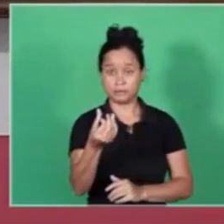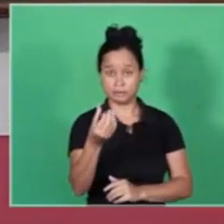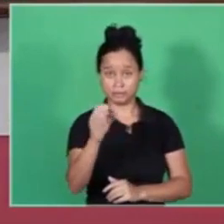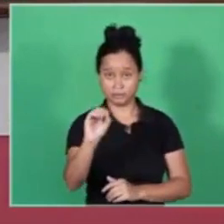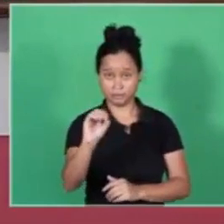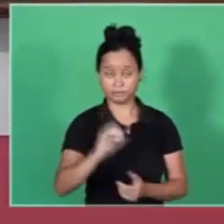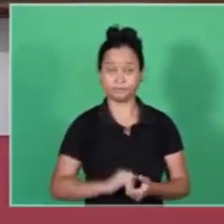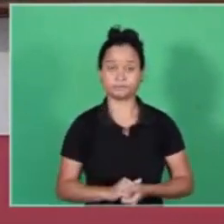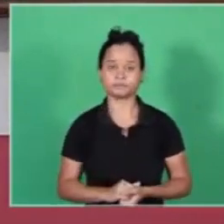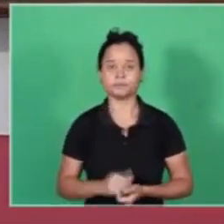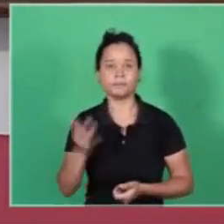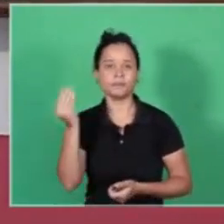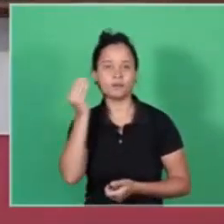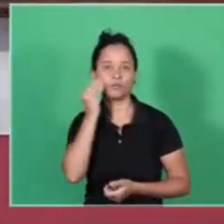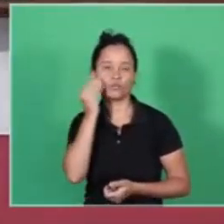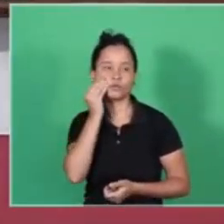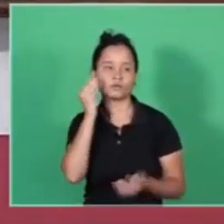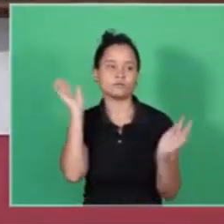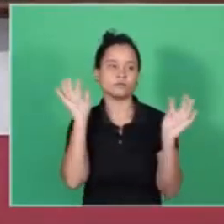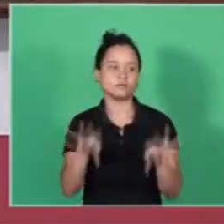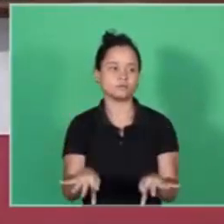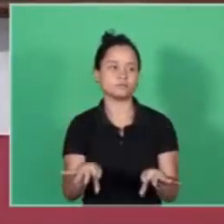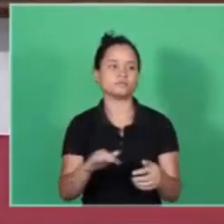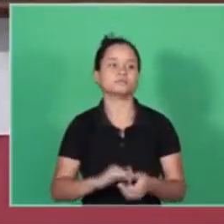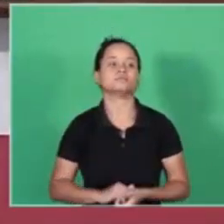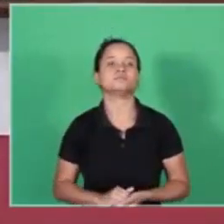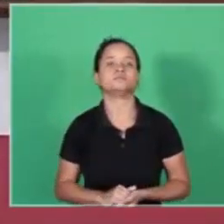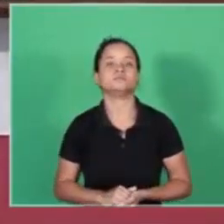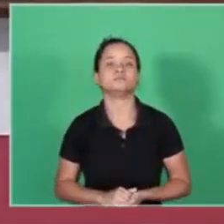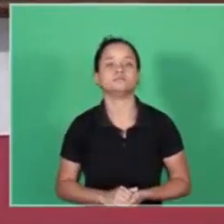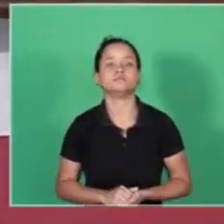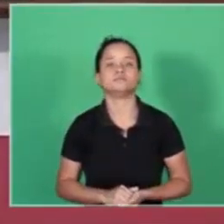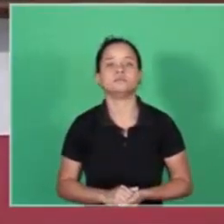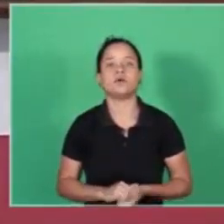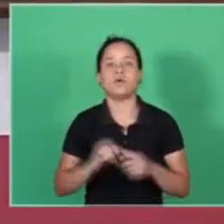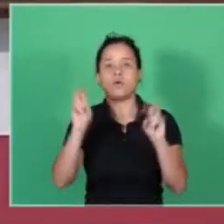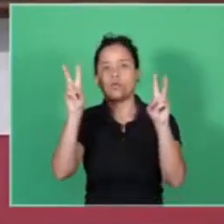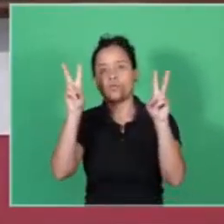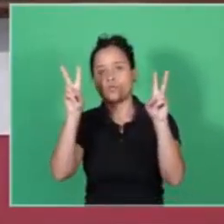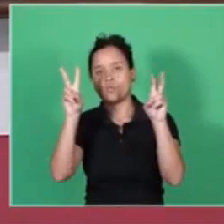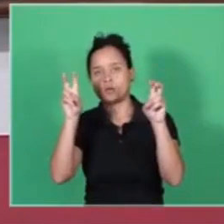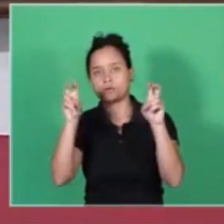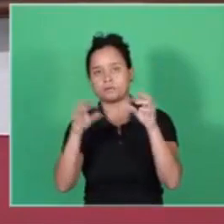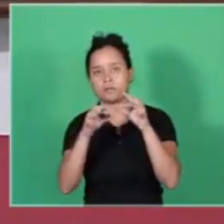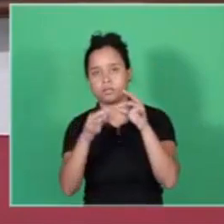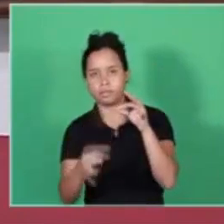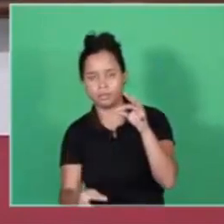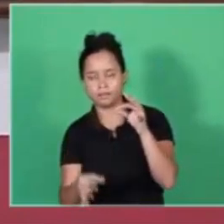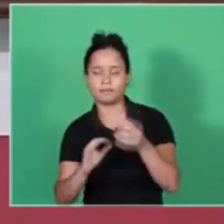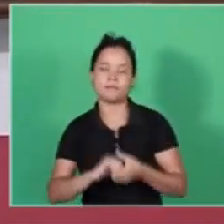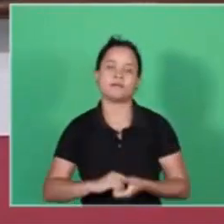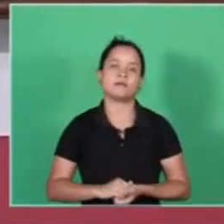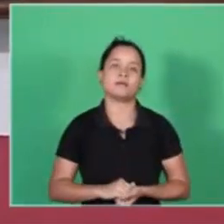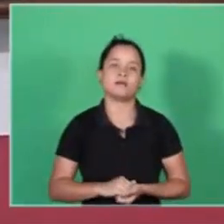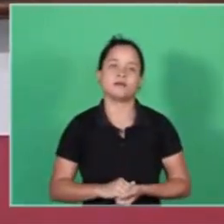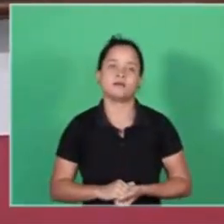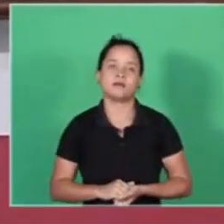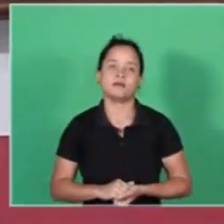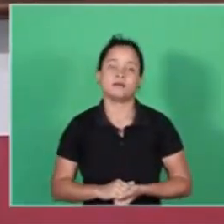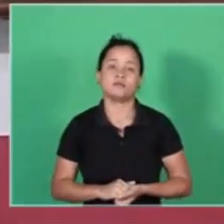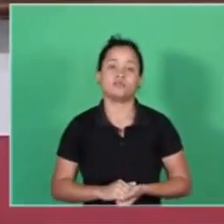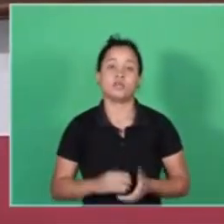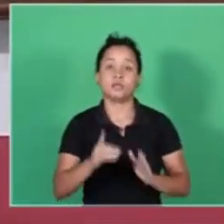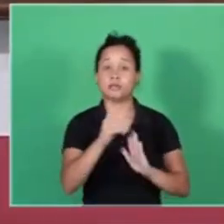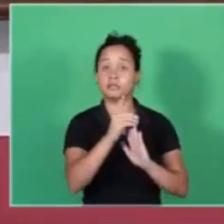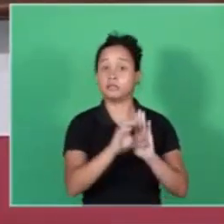encerrar, porque o assunto é vasto e eu não quero me delongar aqui. Quando chegamos na década de 60, o que